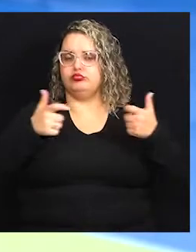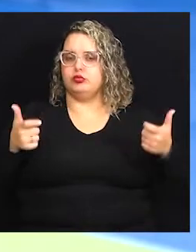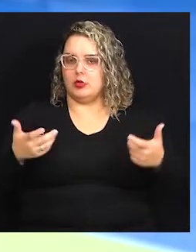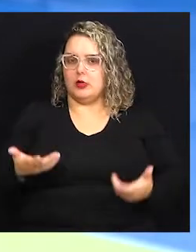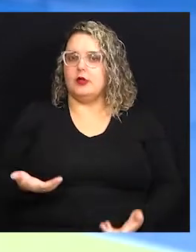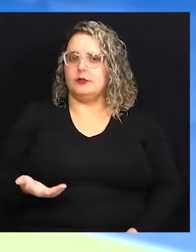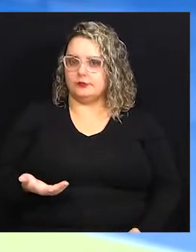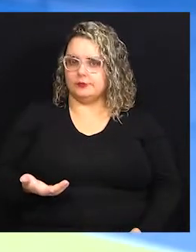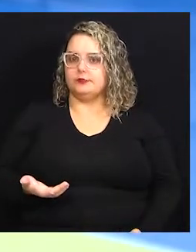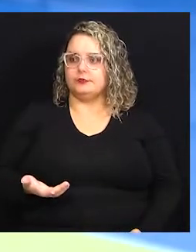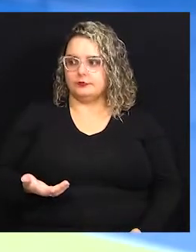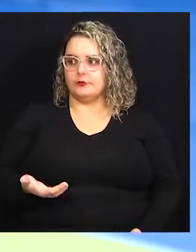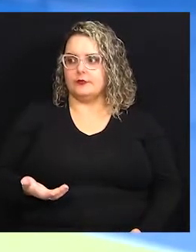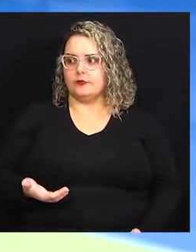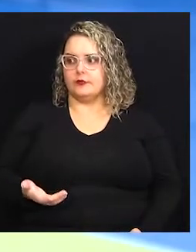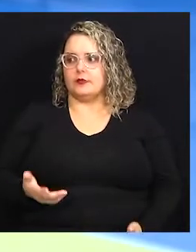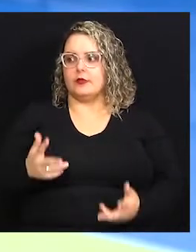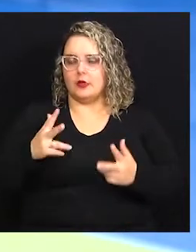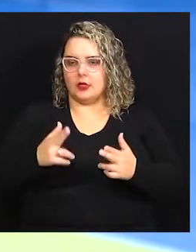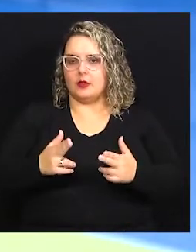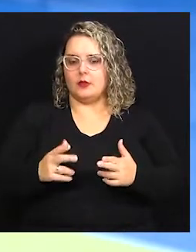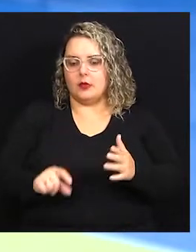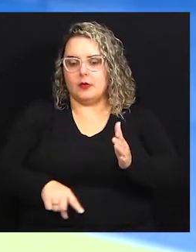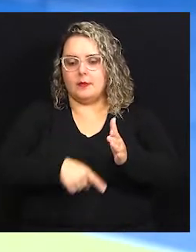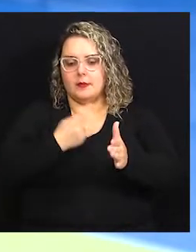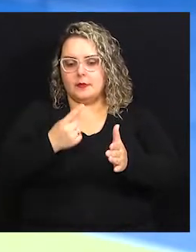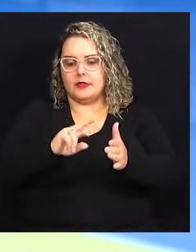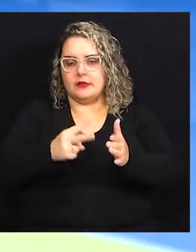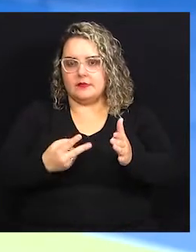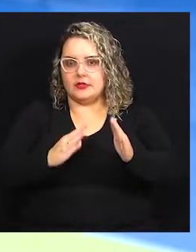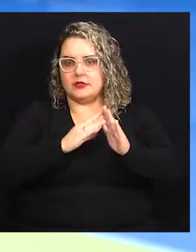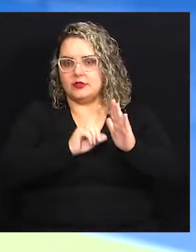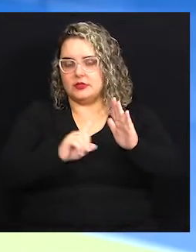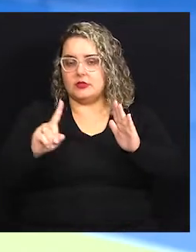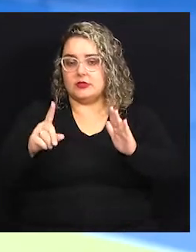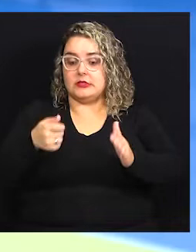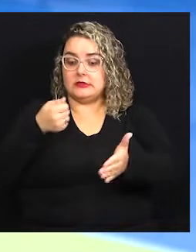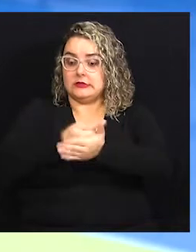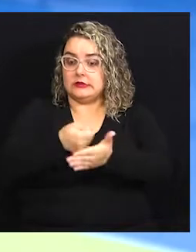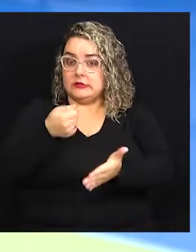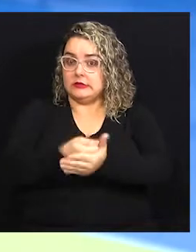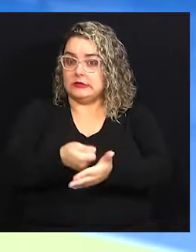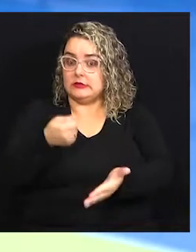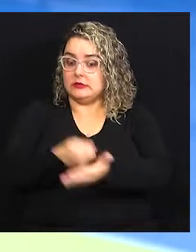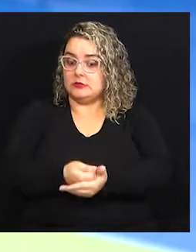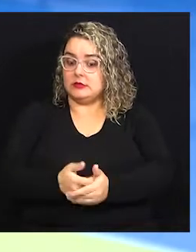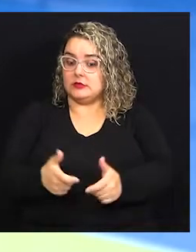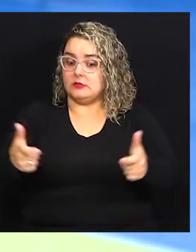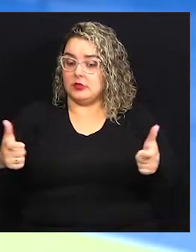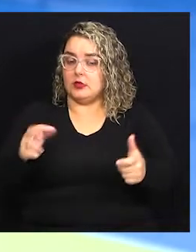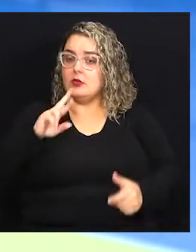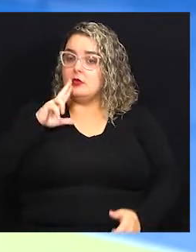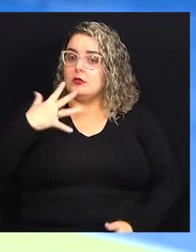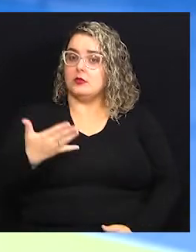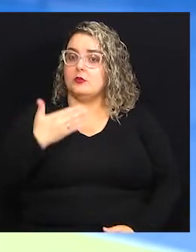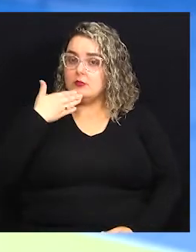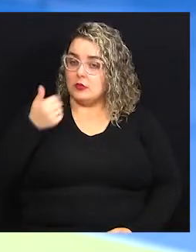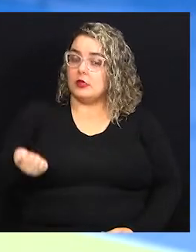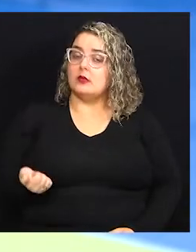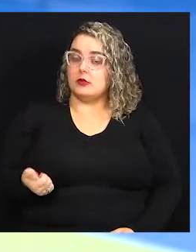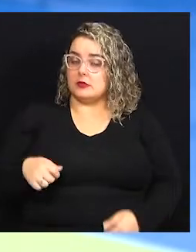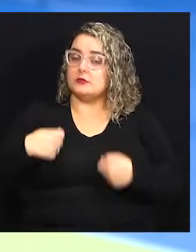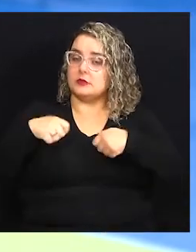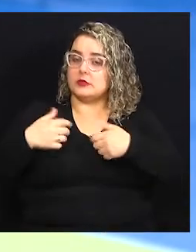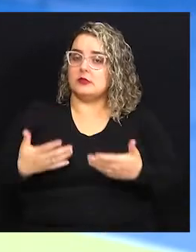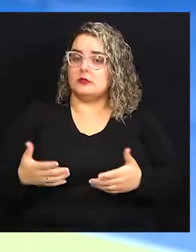responsabilidade de sair a primeira vez de casa. Porque eu sabia que a cobrança era maior, né? Os resultados eles tinham que ser melhores. Então, o